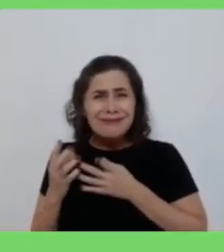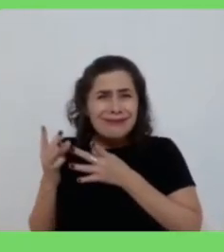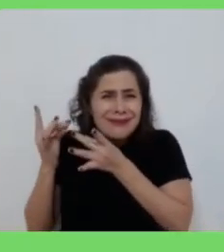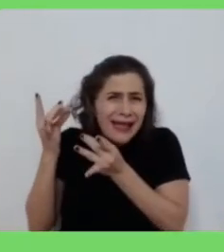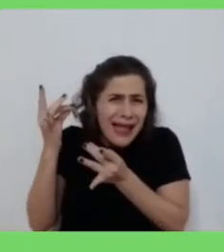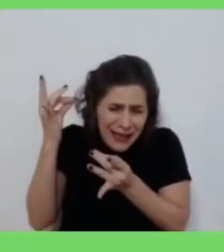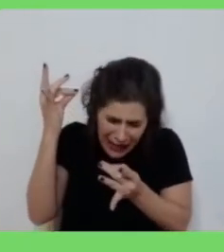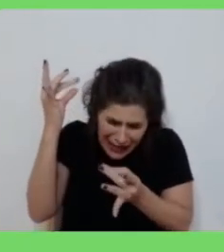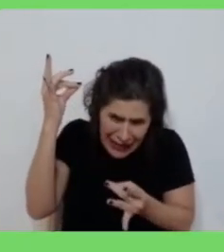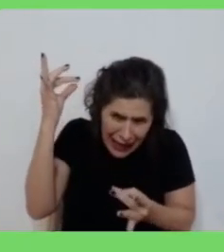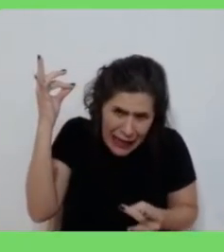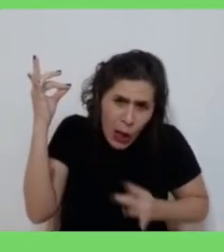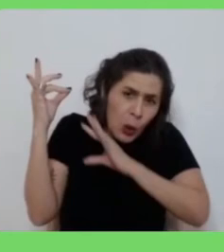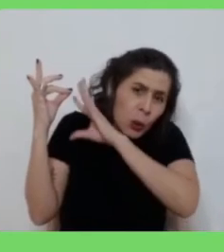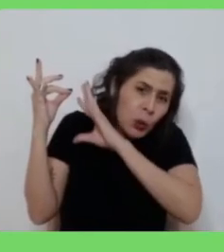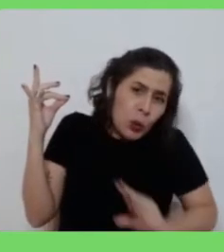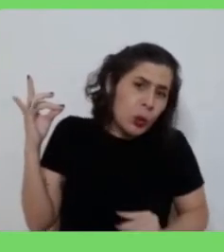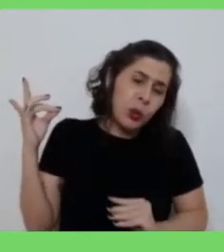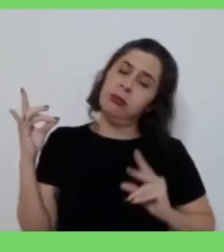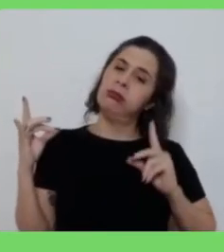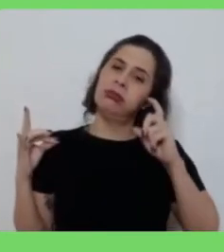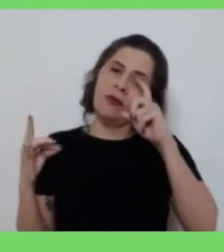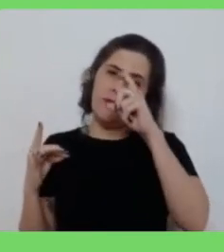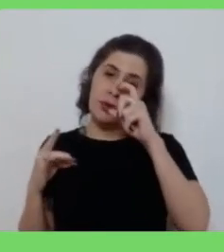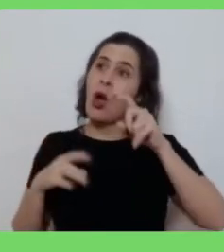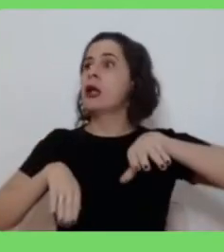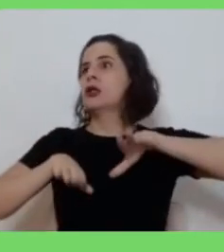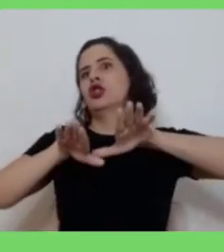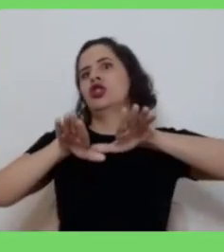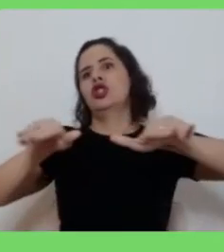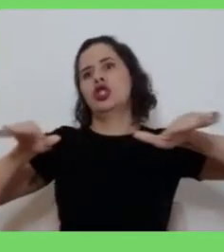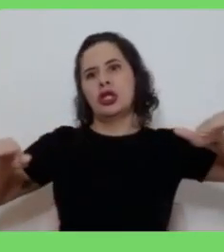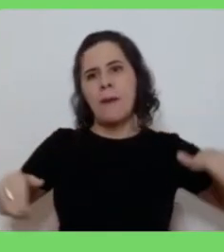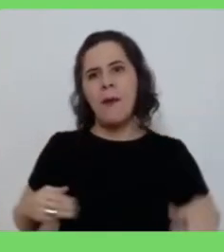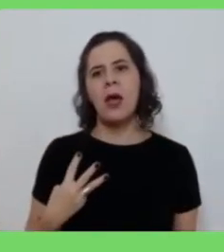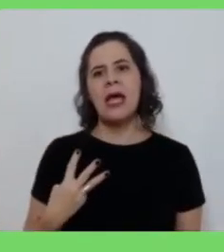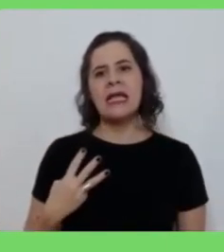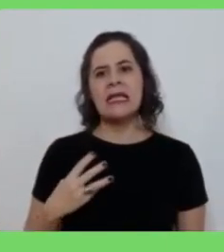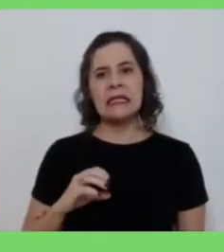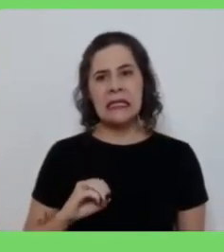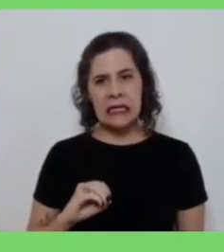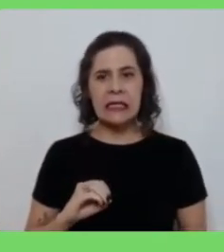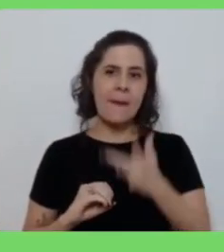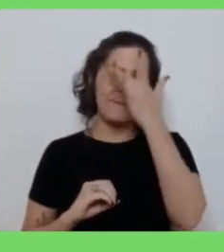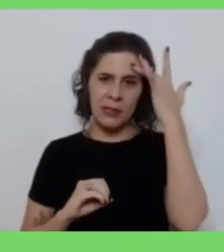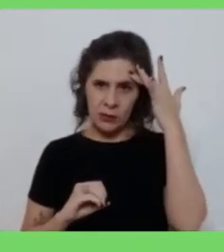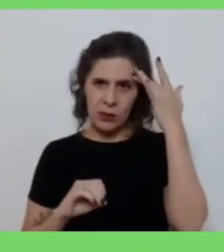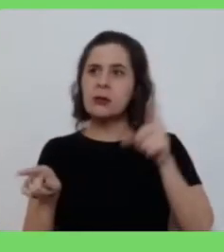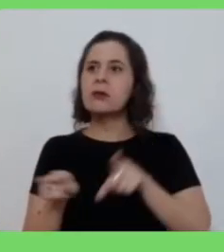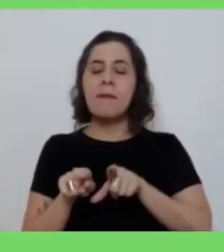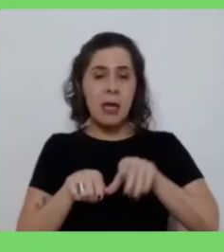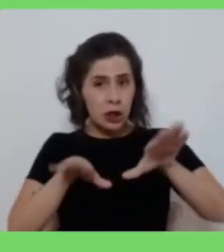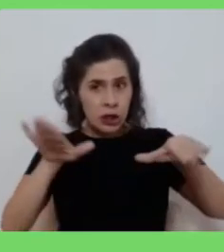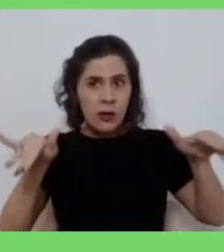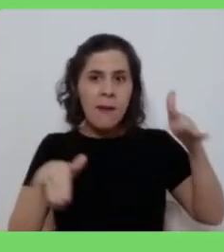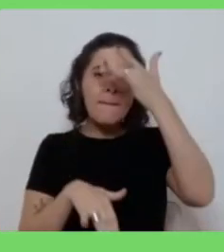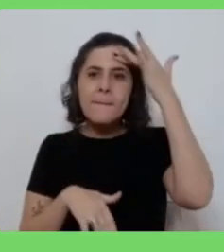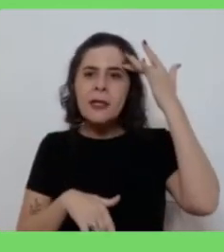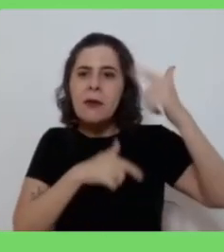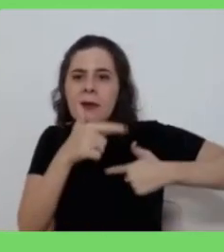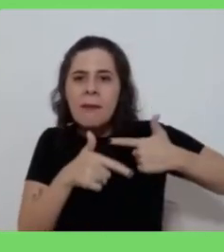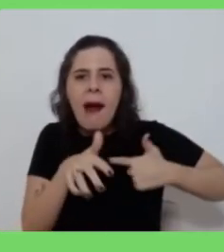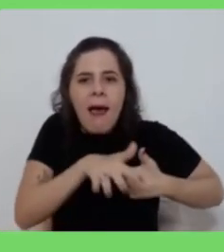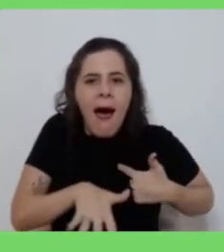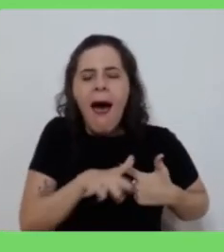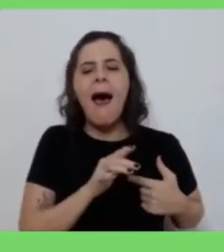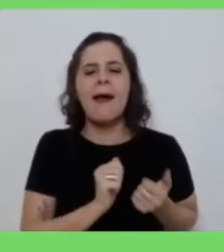precisava da área né então reunimos 30 pessoas consultamos entidades também ligadas à área de games e elaboramos